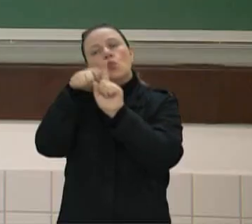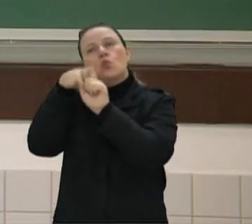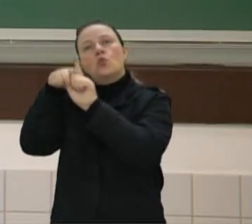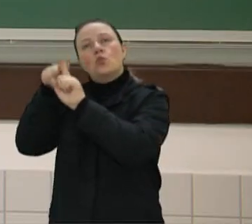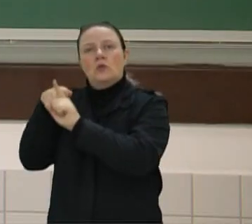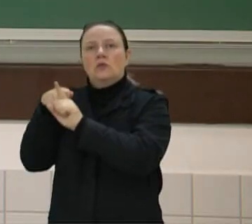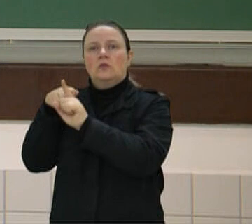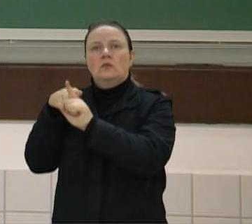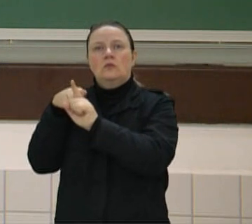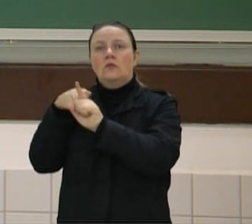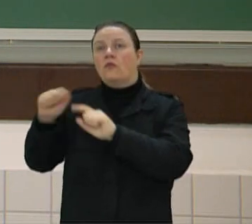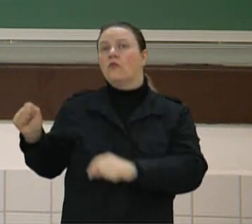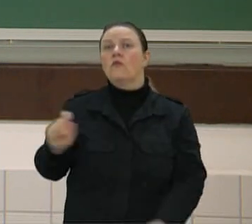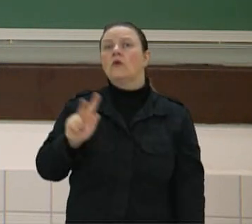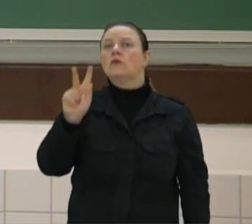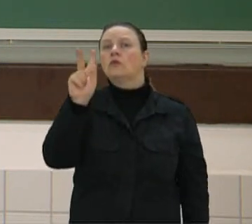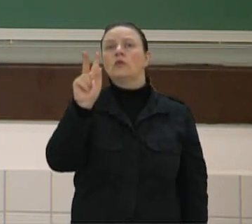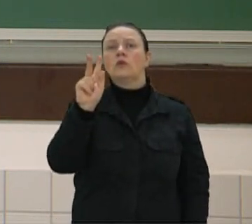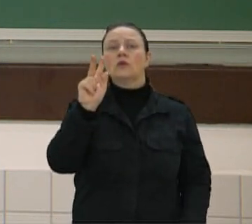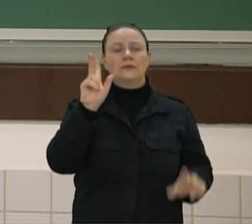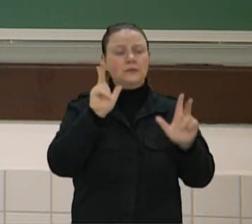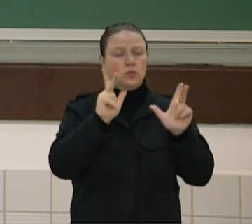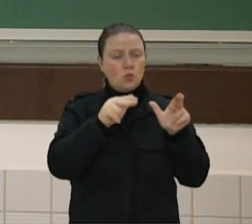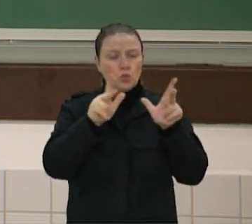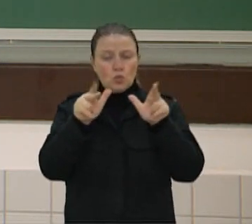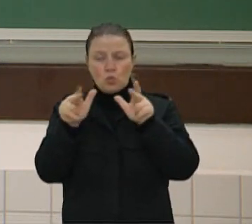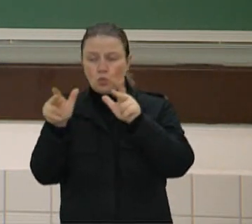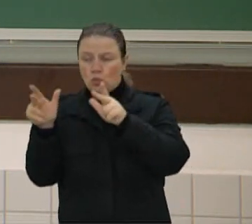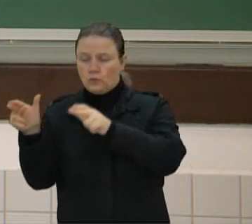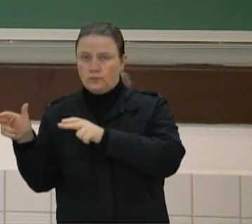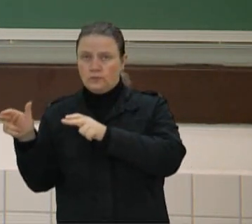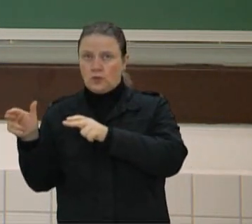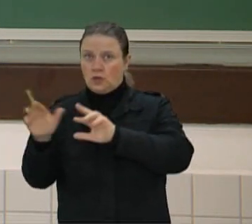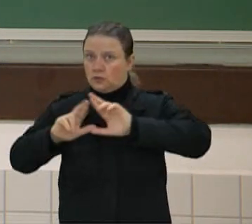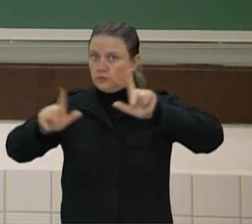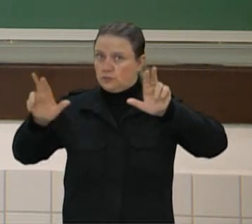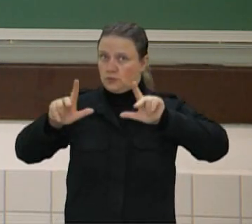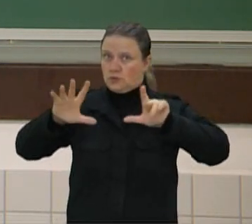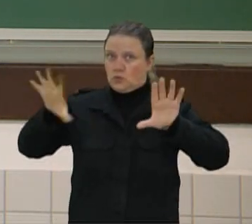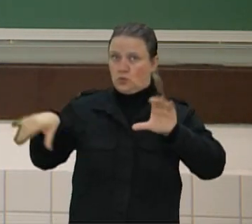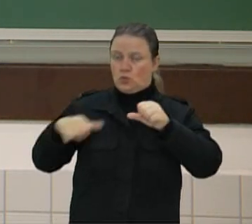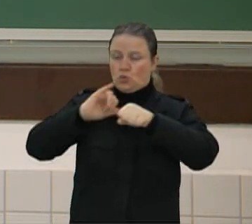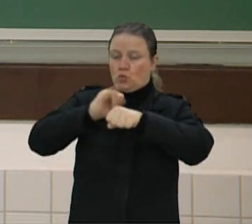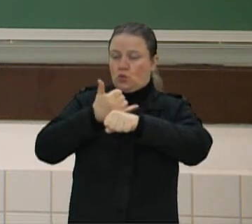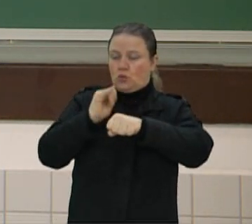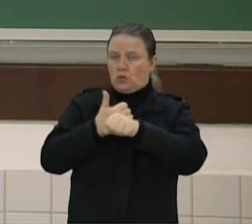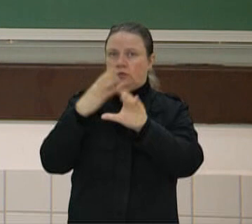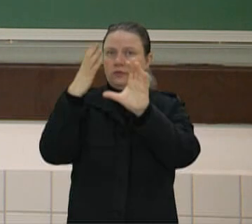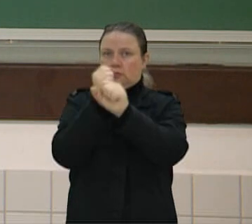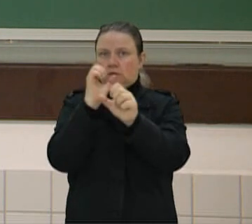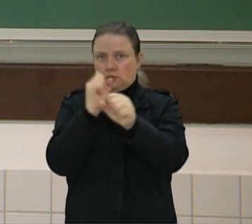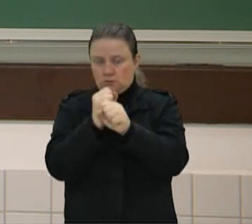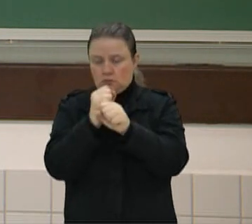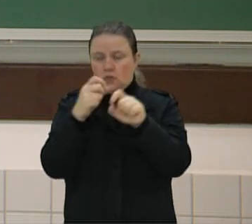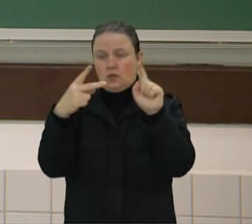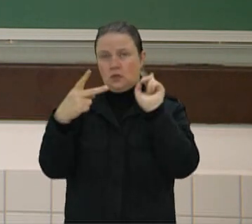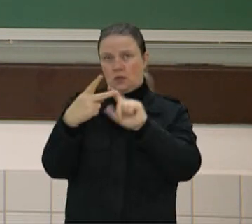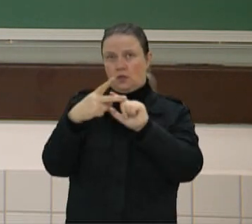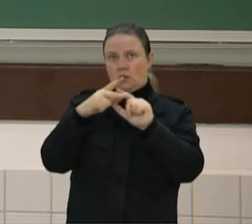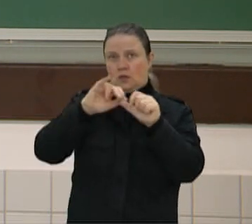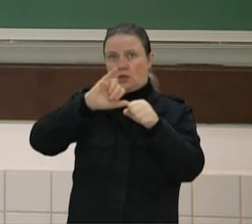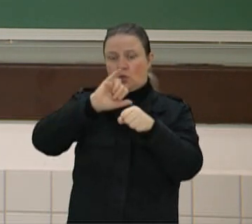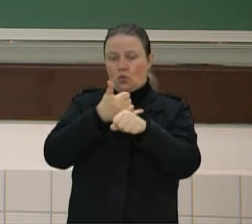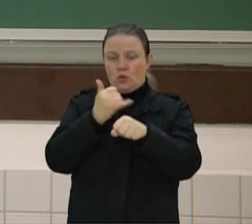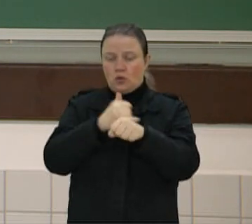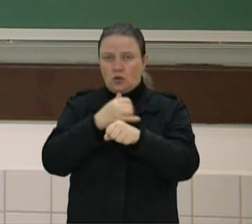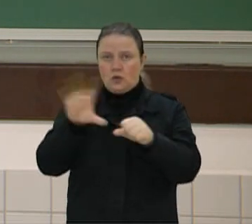a principal diferença entre juros simples e juro composto. Os juros simples você pega a taxa em cima